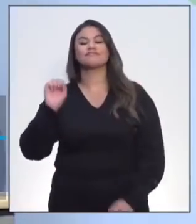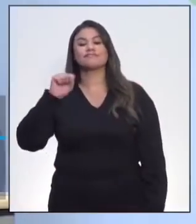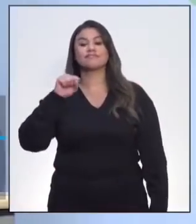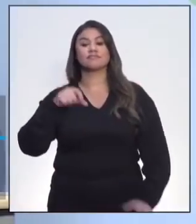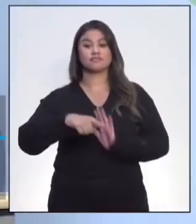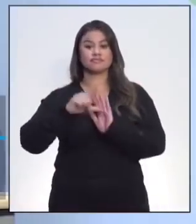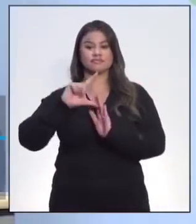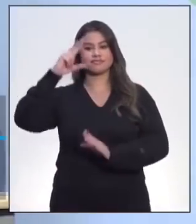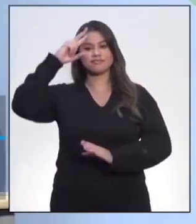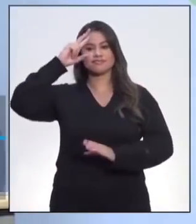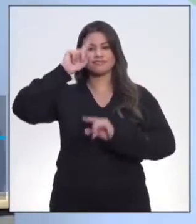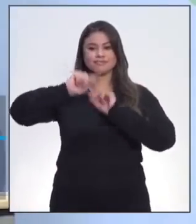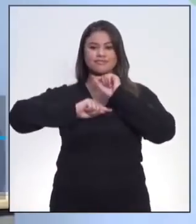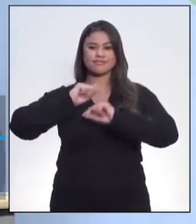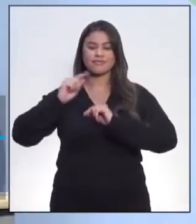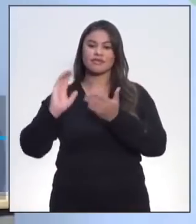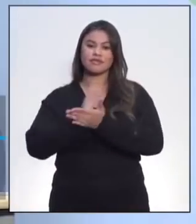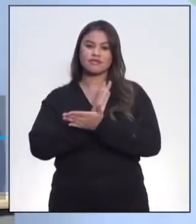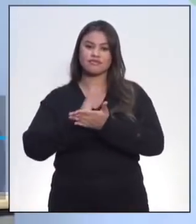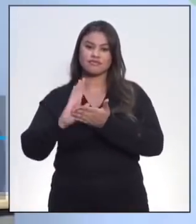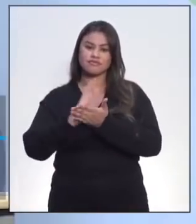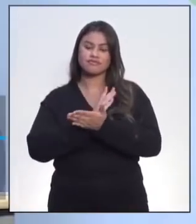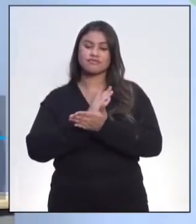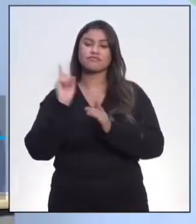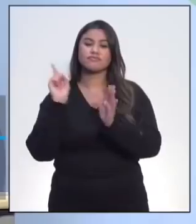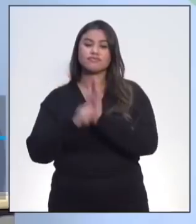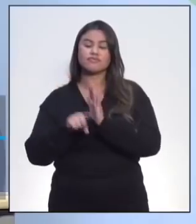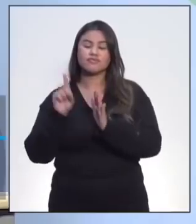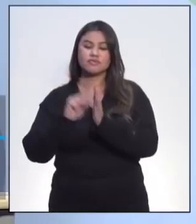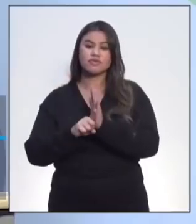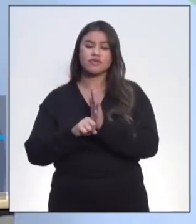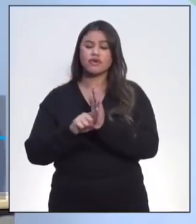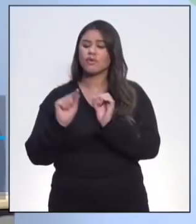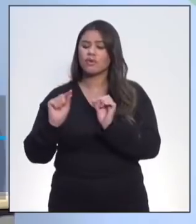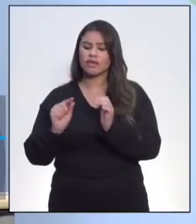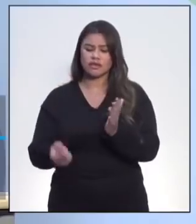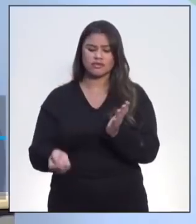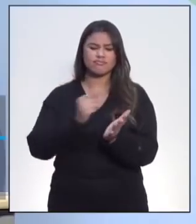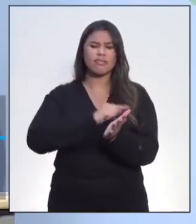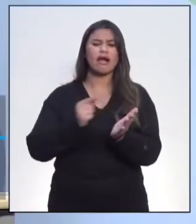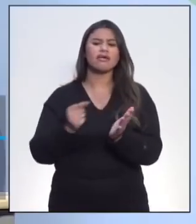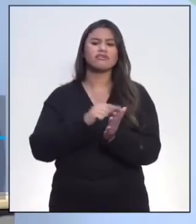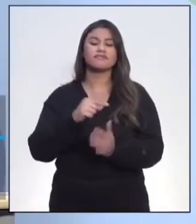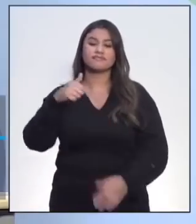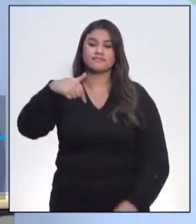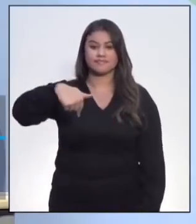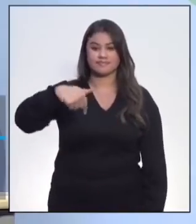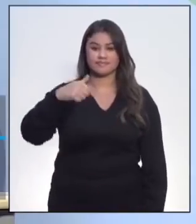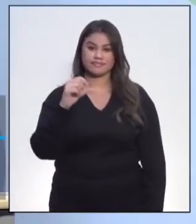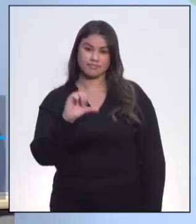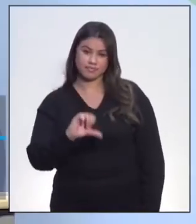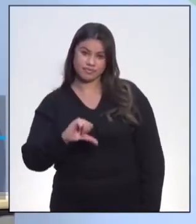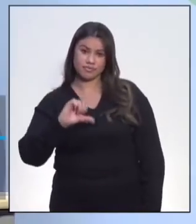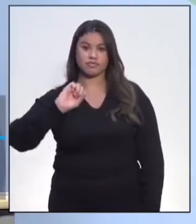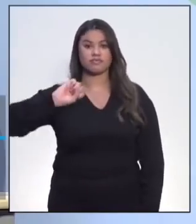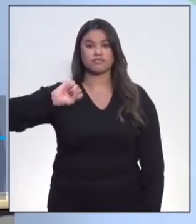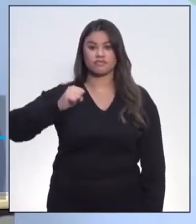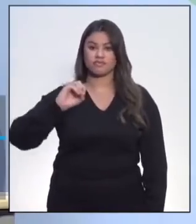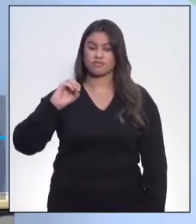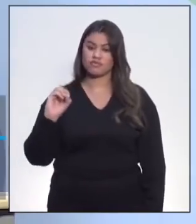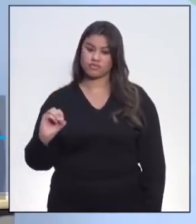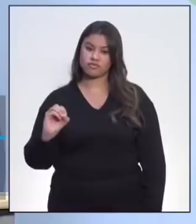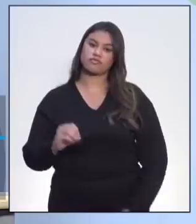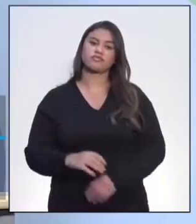para lembrar que tem gente já perguntando a página 79 e 80. E também tem aluno já falando,